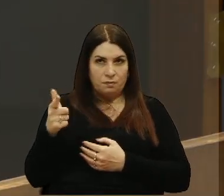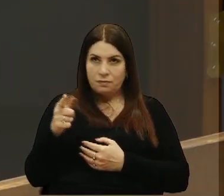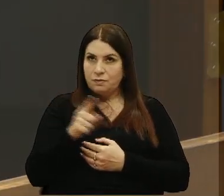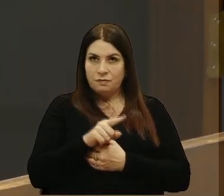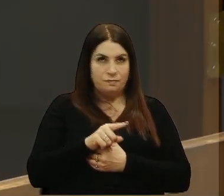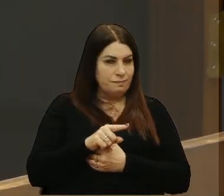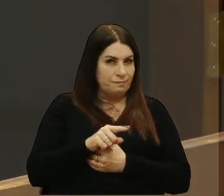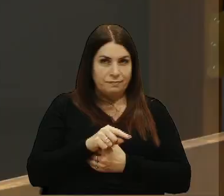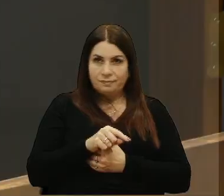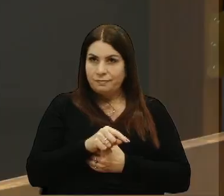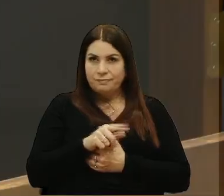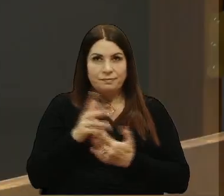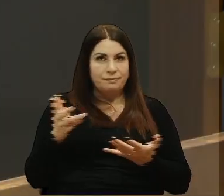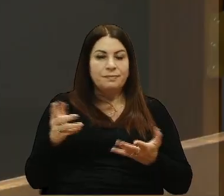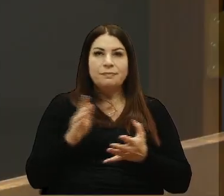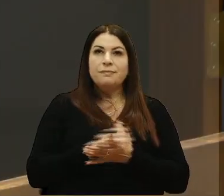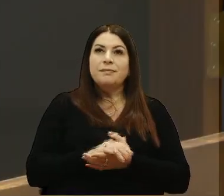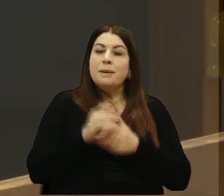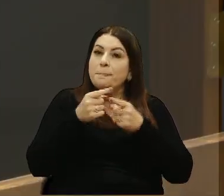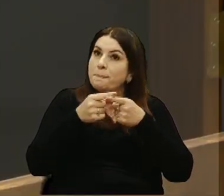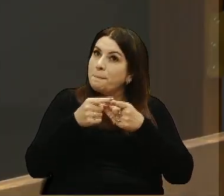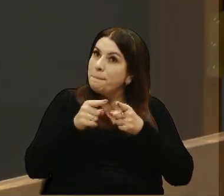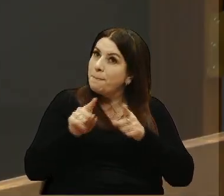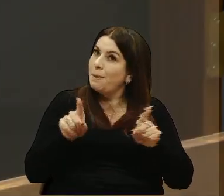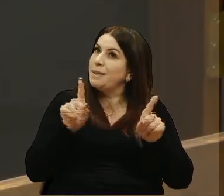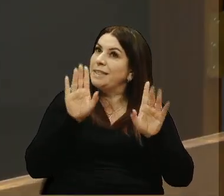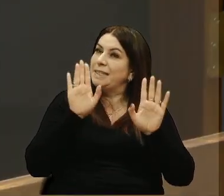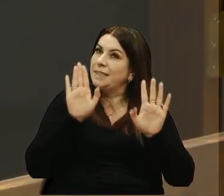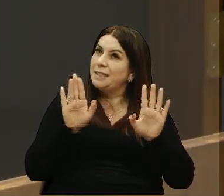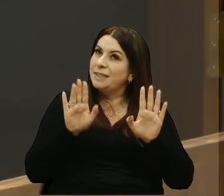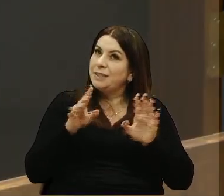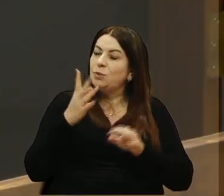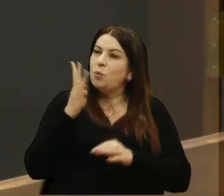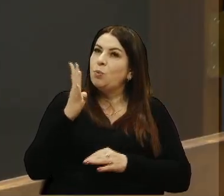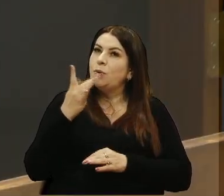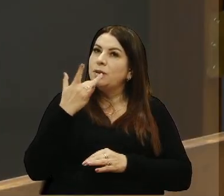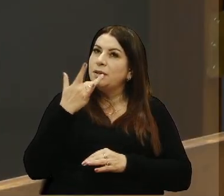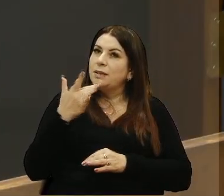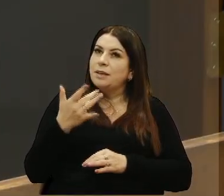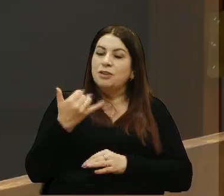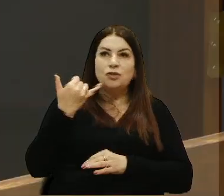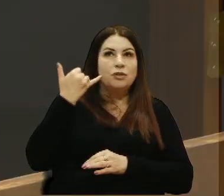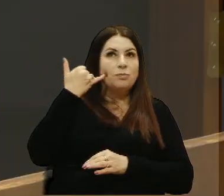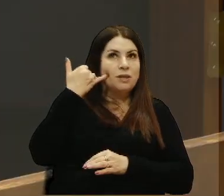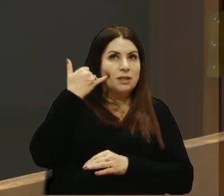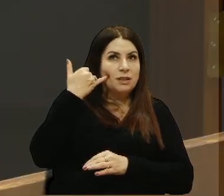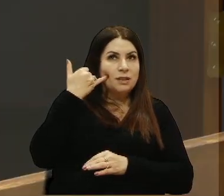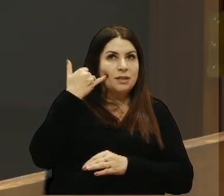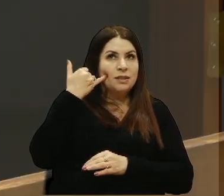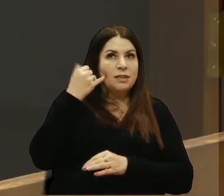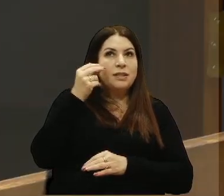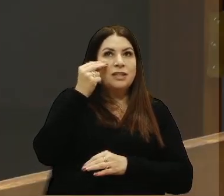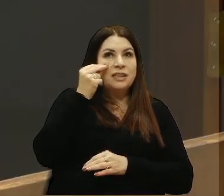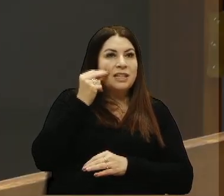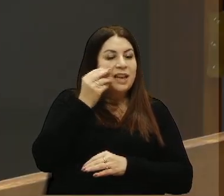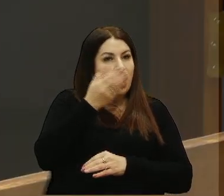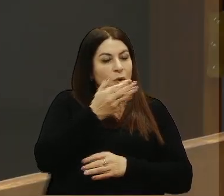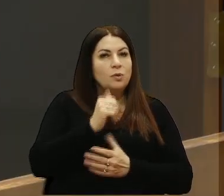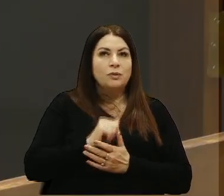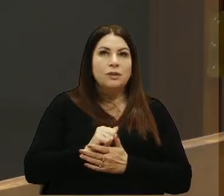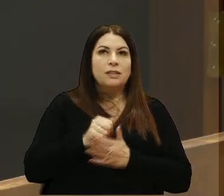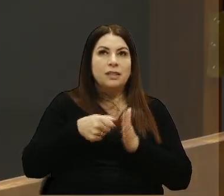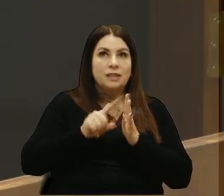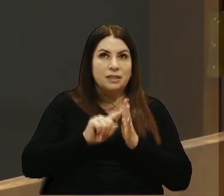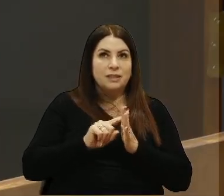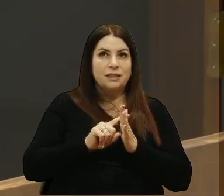da Praça Dante, vereador Ramon, mas, 16h me ligaram, falaram, Cláudio Libardi, antes